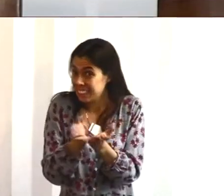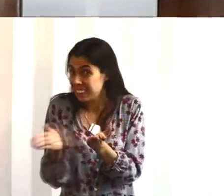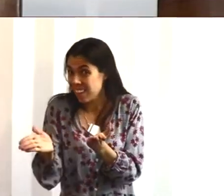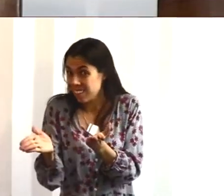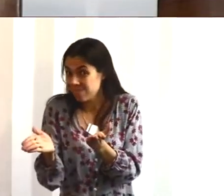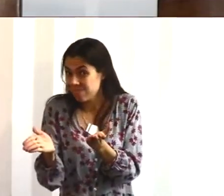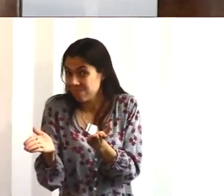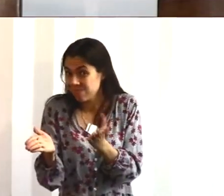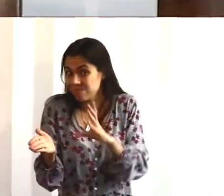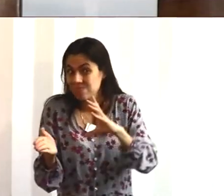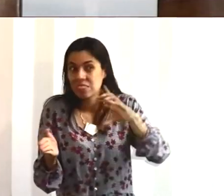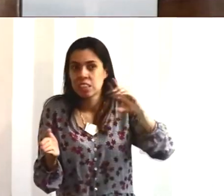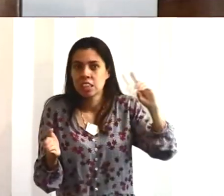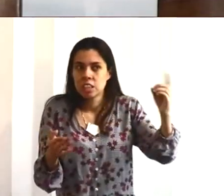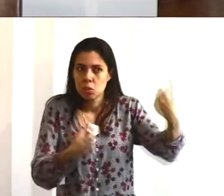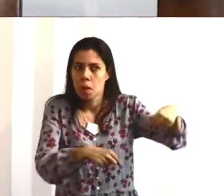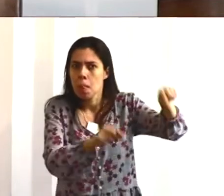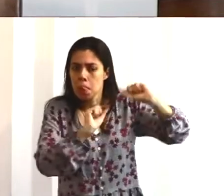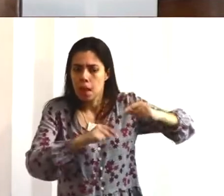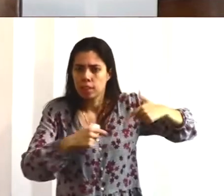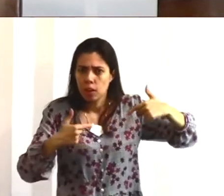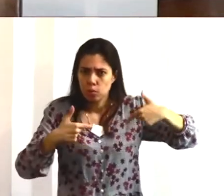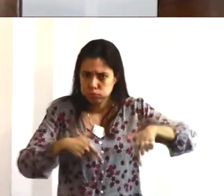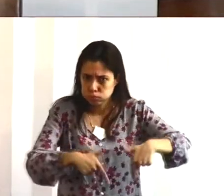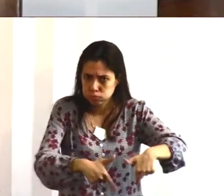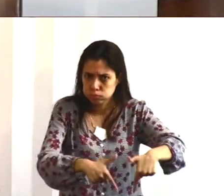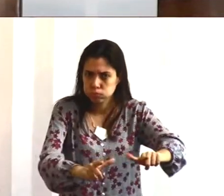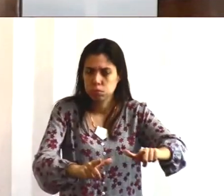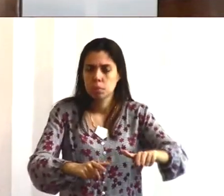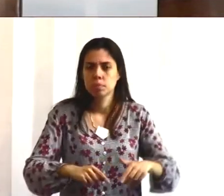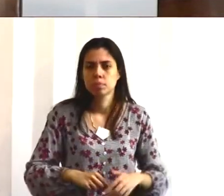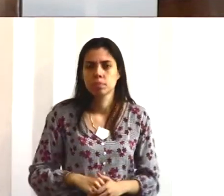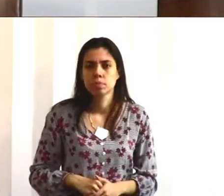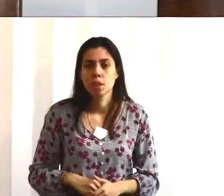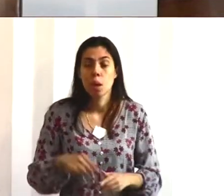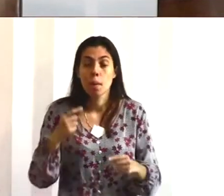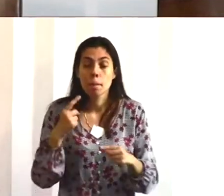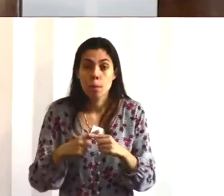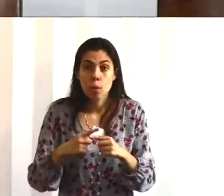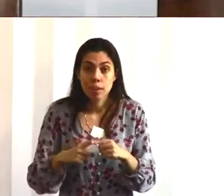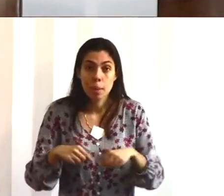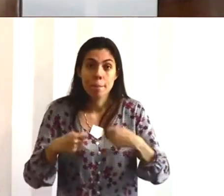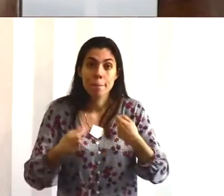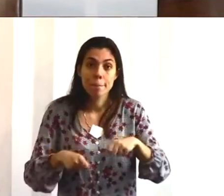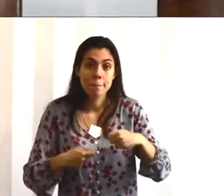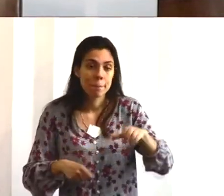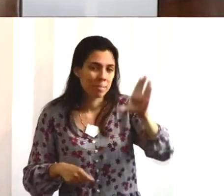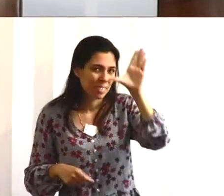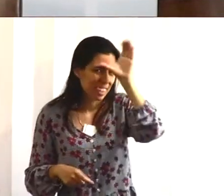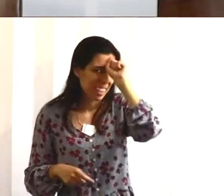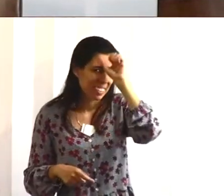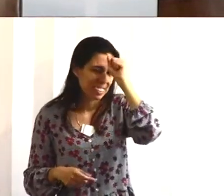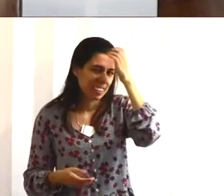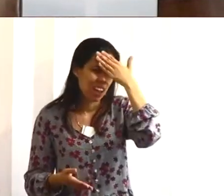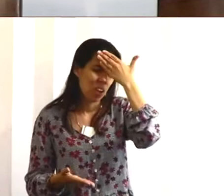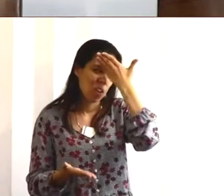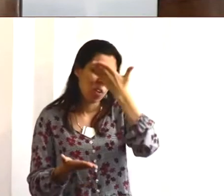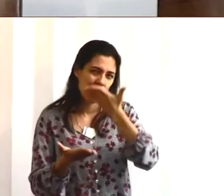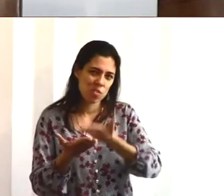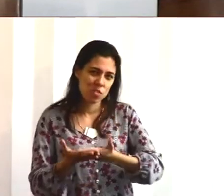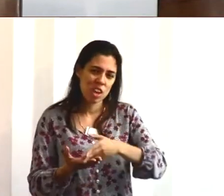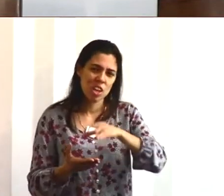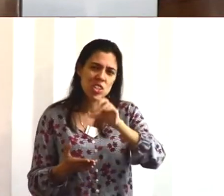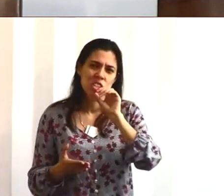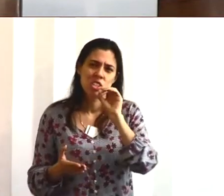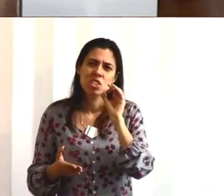mostrar que enquanto eles confiavam em outros deuses, que não poderiam trazer esperança, não